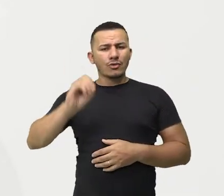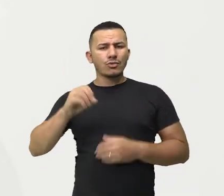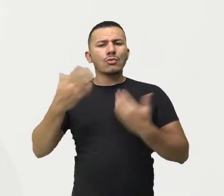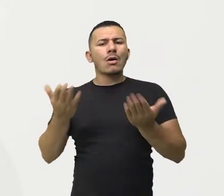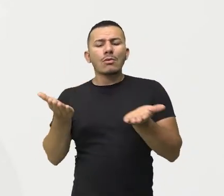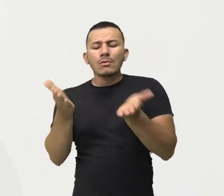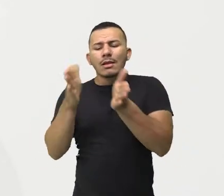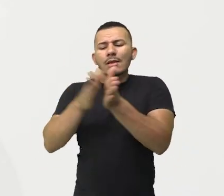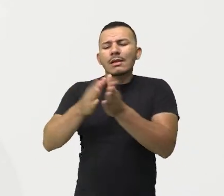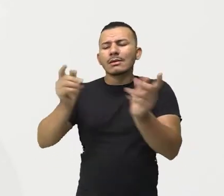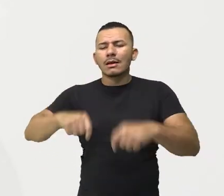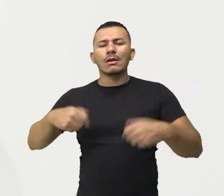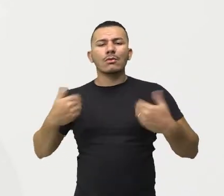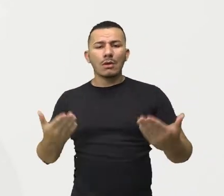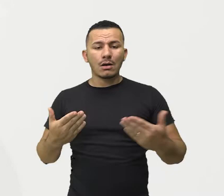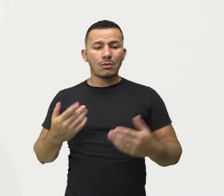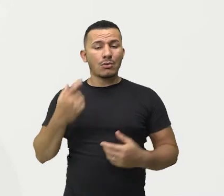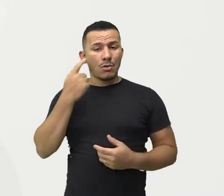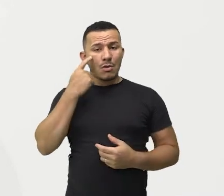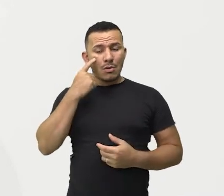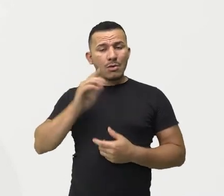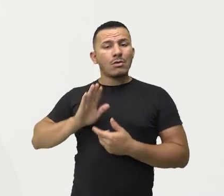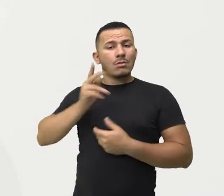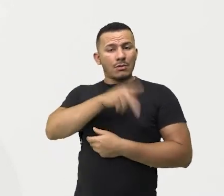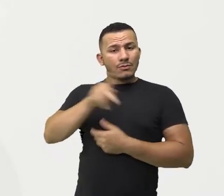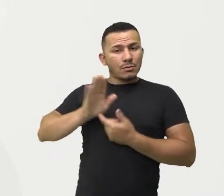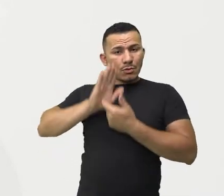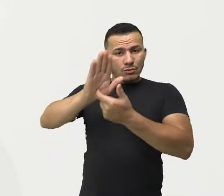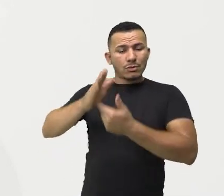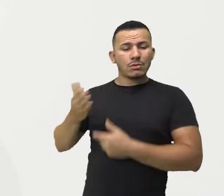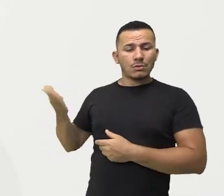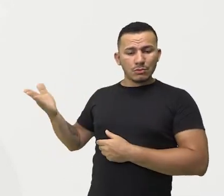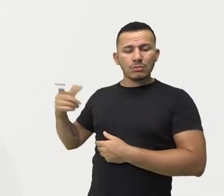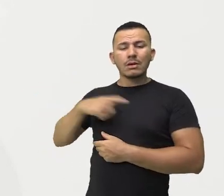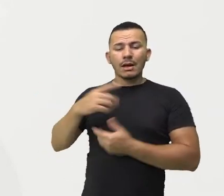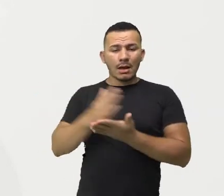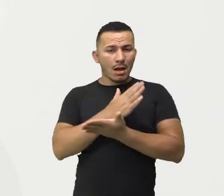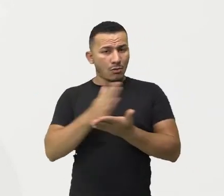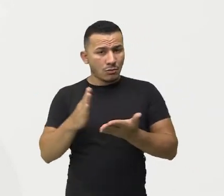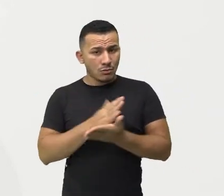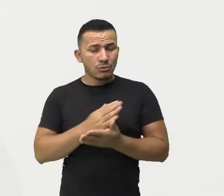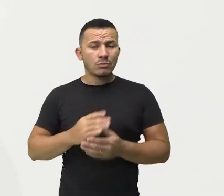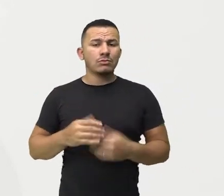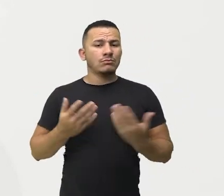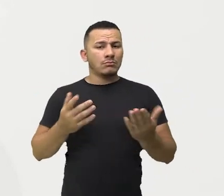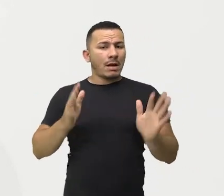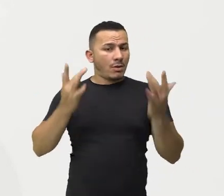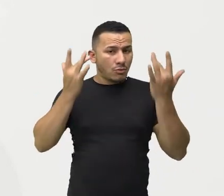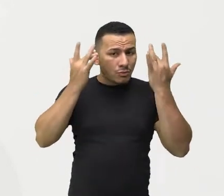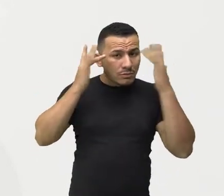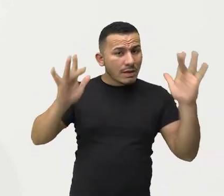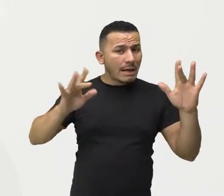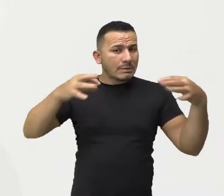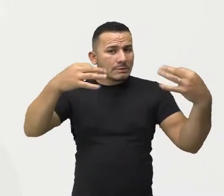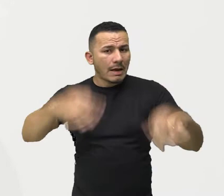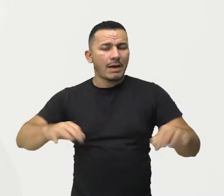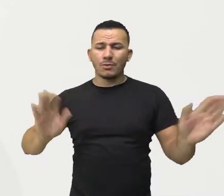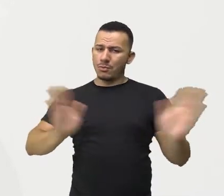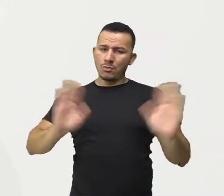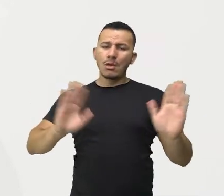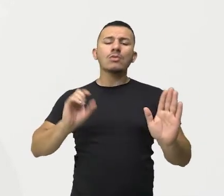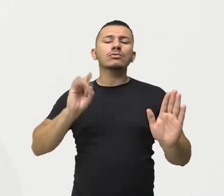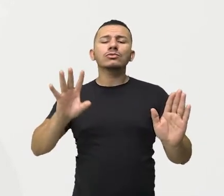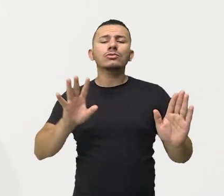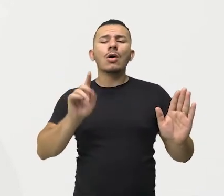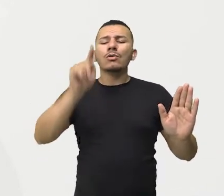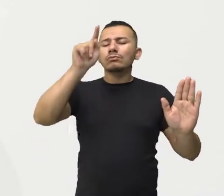simetria? Observem bem, eu risquei, eu tracei alguns aí, eu tracei alguns planos. Eu não disse que era de simetria, eu